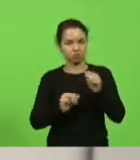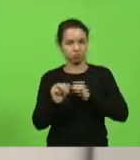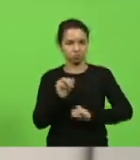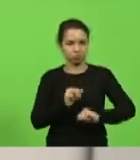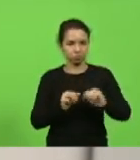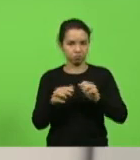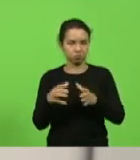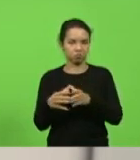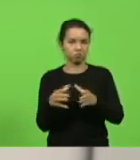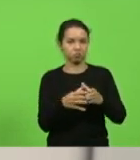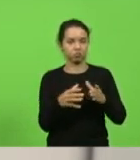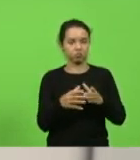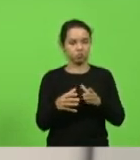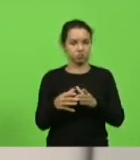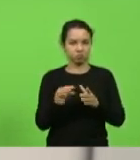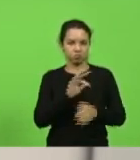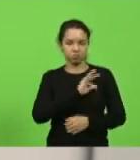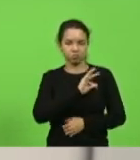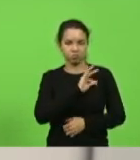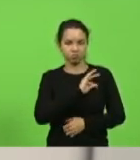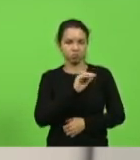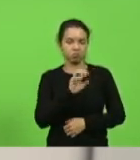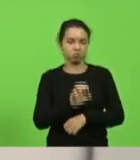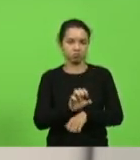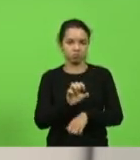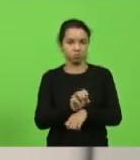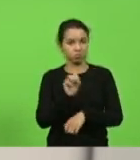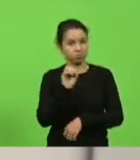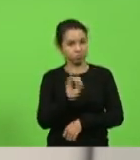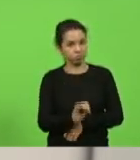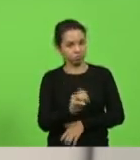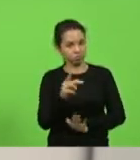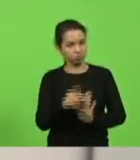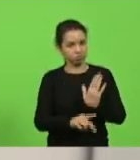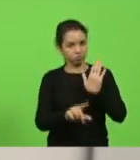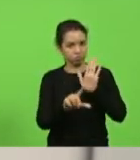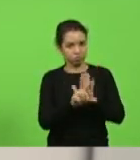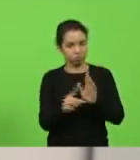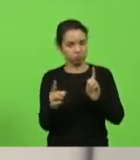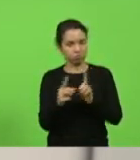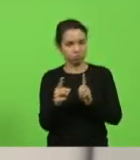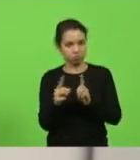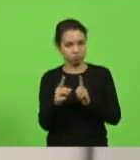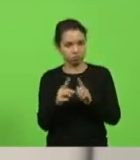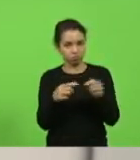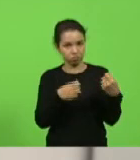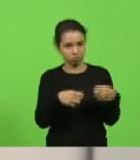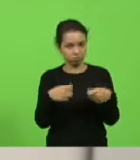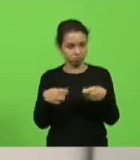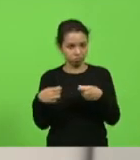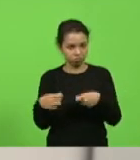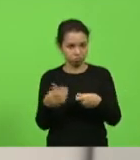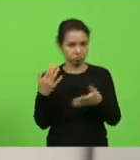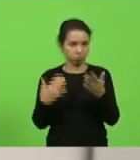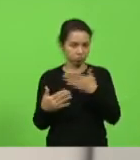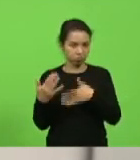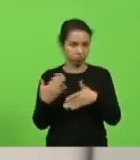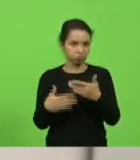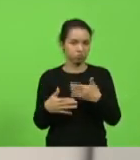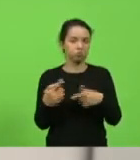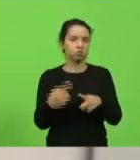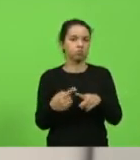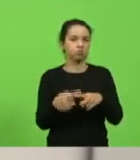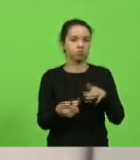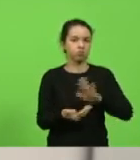aspas. Então, se o projeto de lei atendia às necessidades à época, por qual razão foi